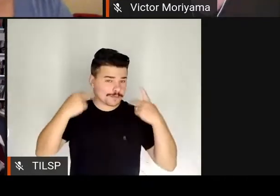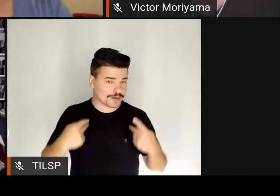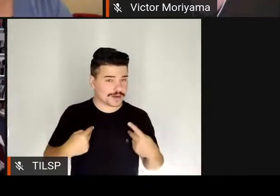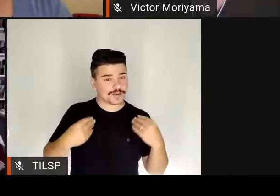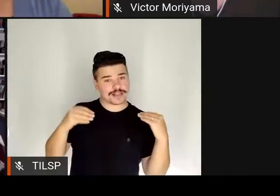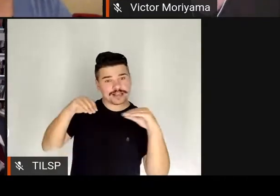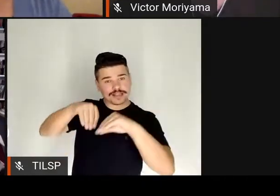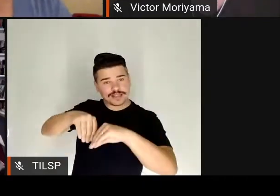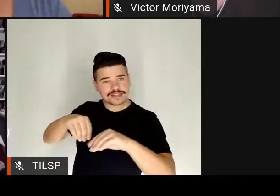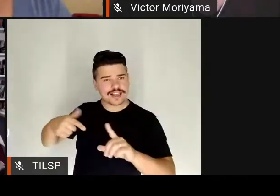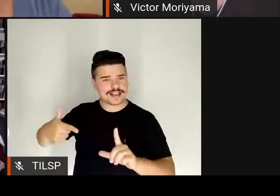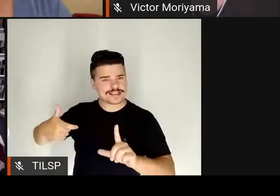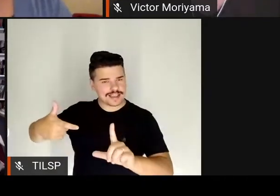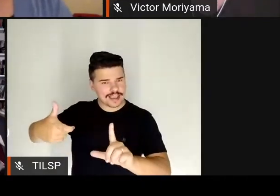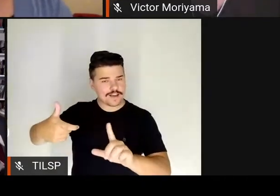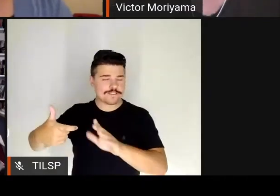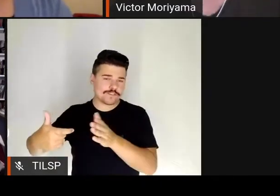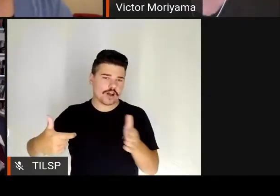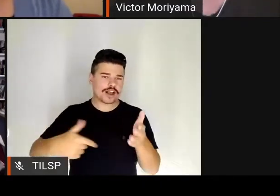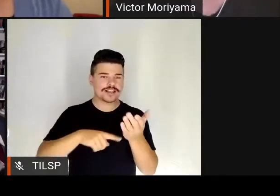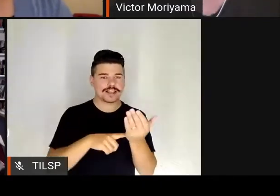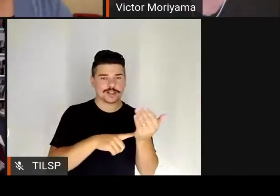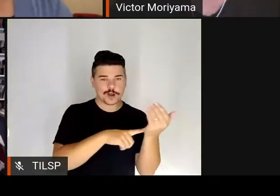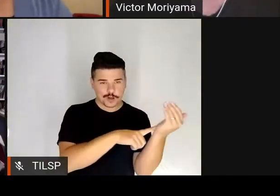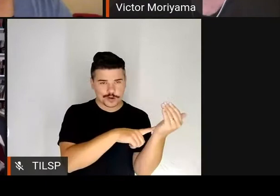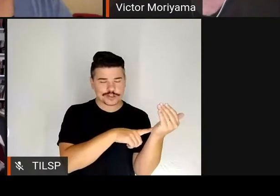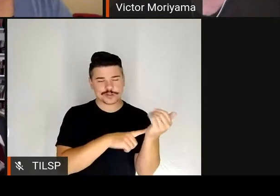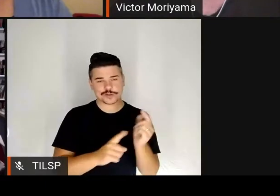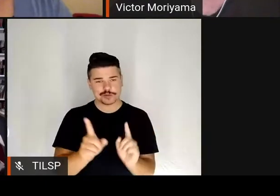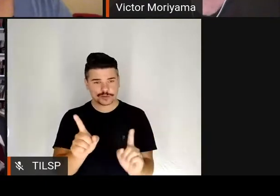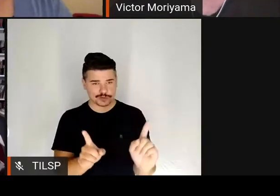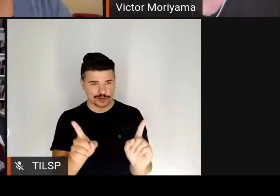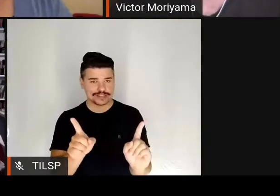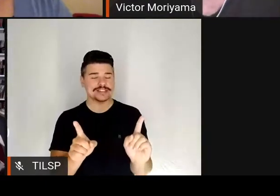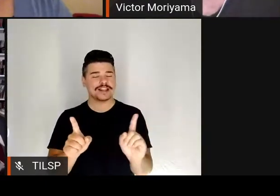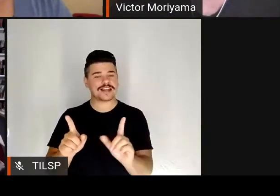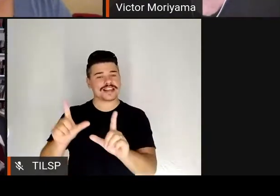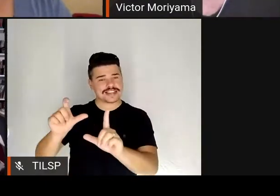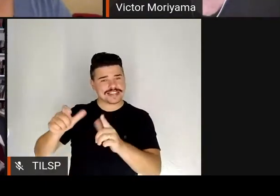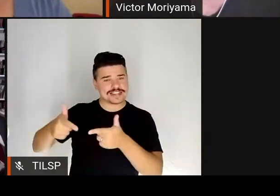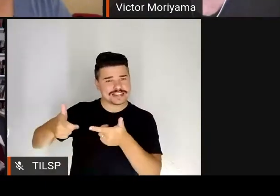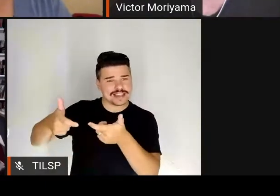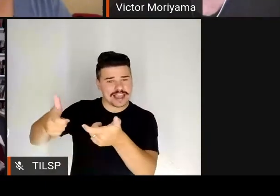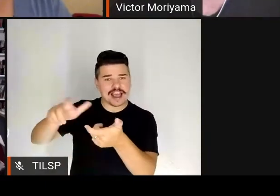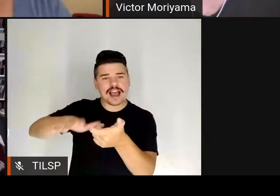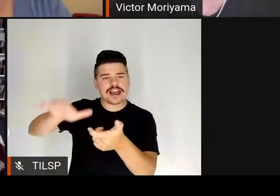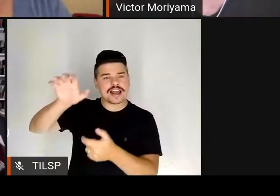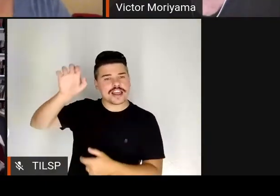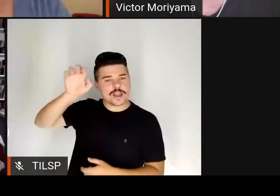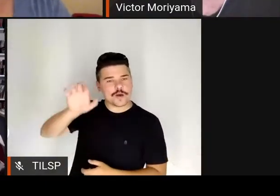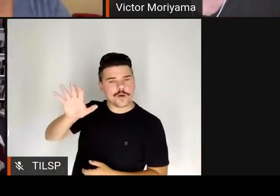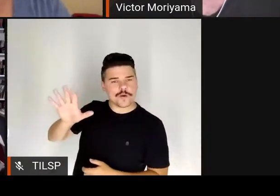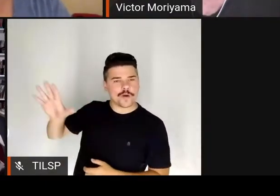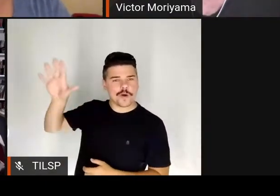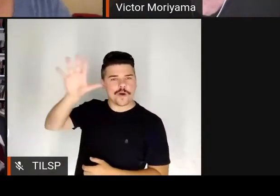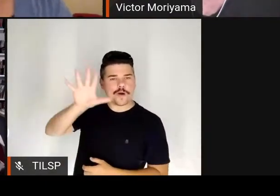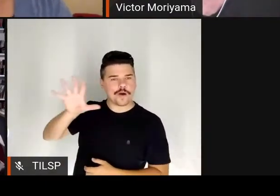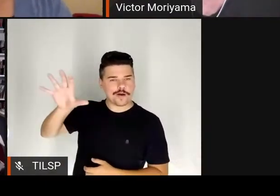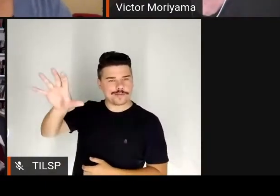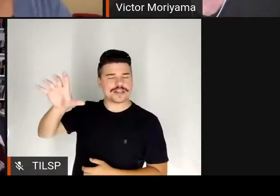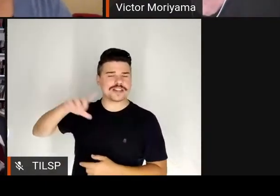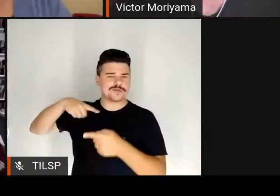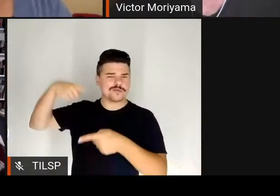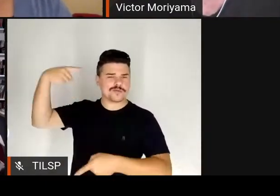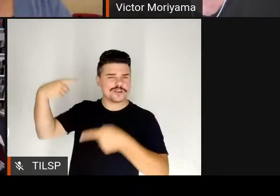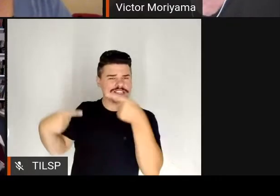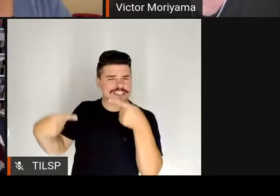ao âmbito tecnológico, né, ela tem no entre-guerras europeu uma filiação política bastante clara.